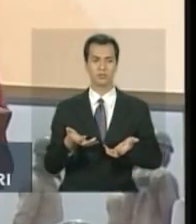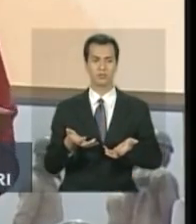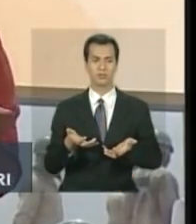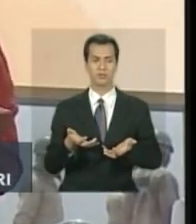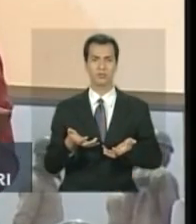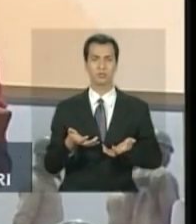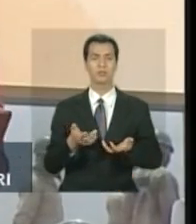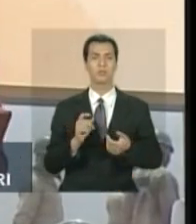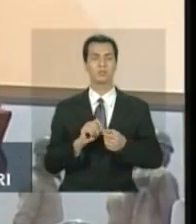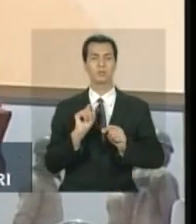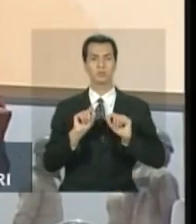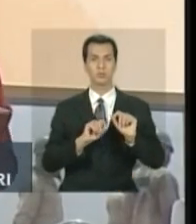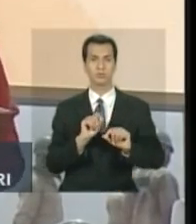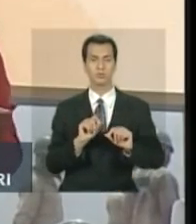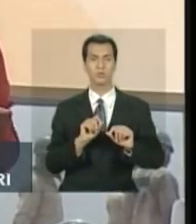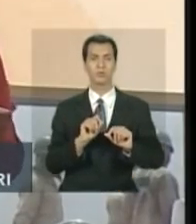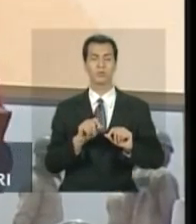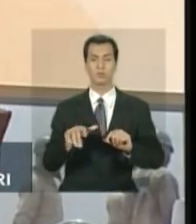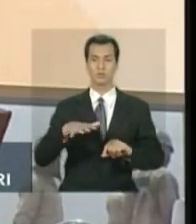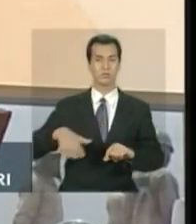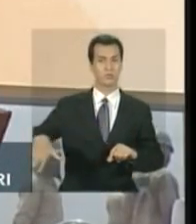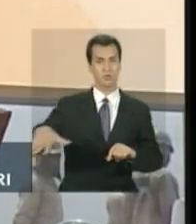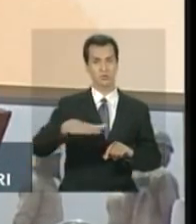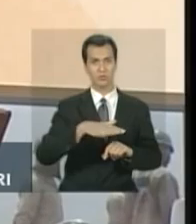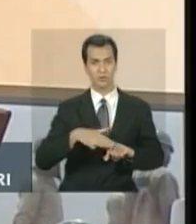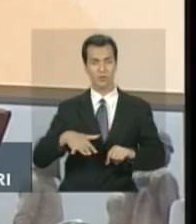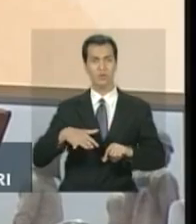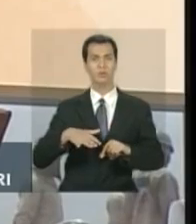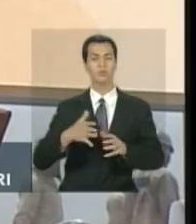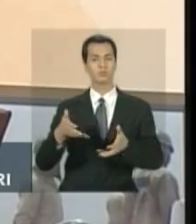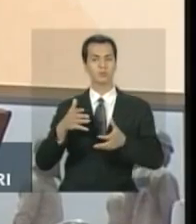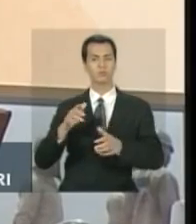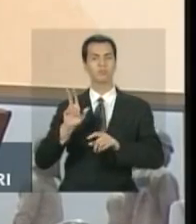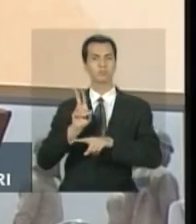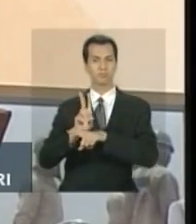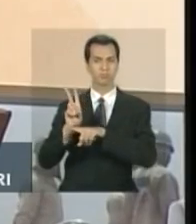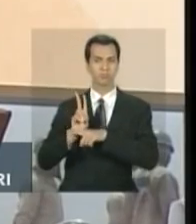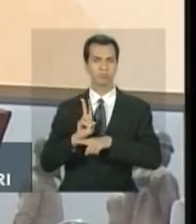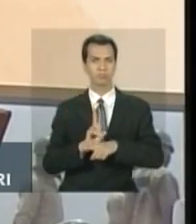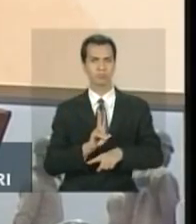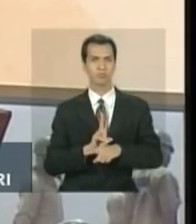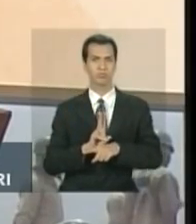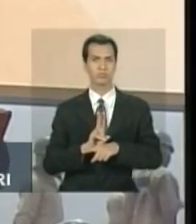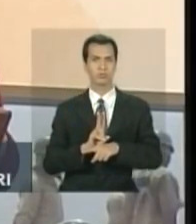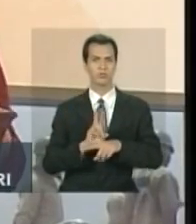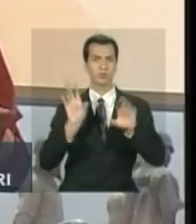da regularização da ocupação do solo, que as chuvas